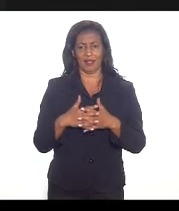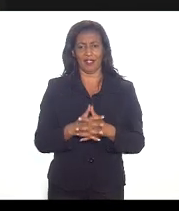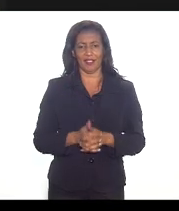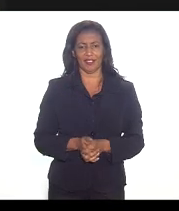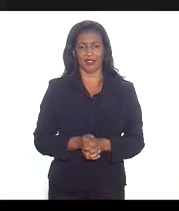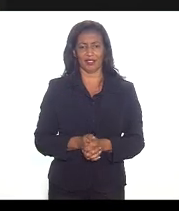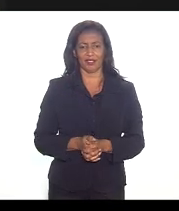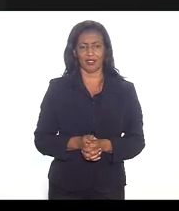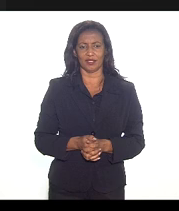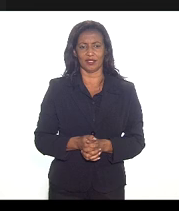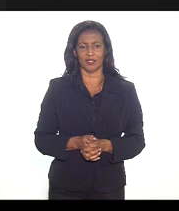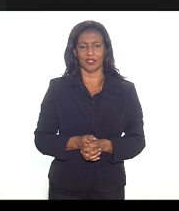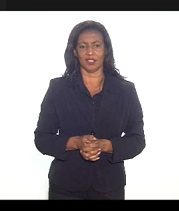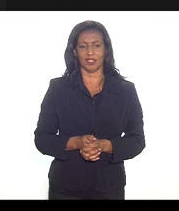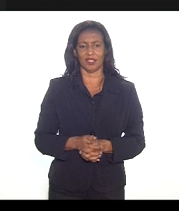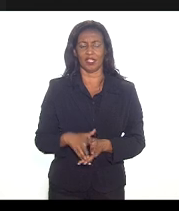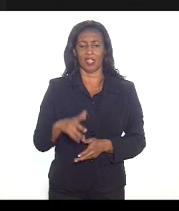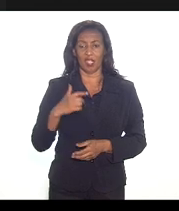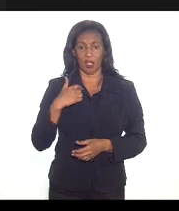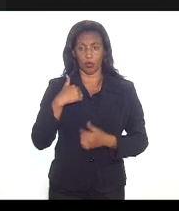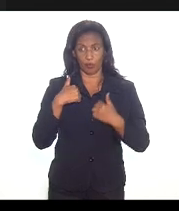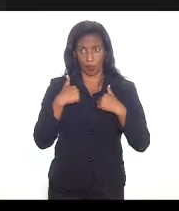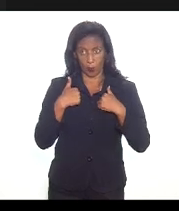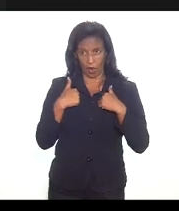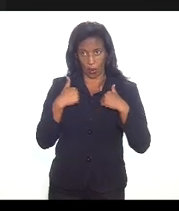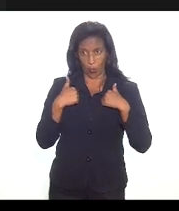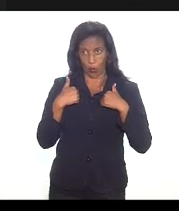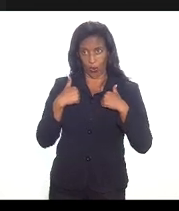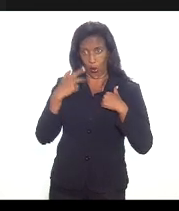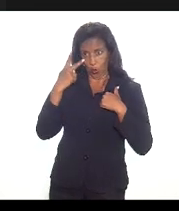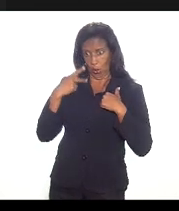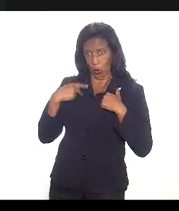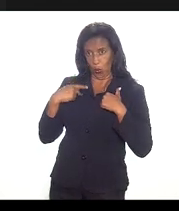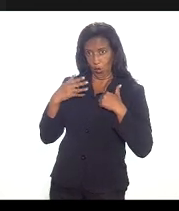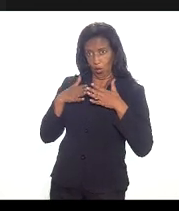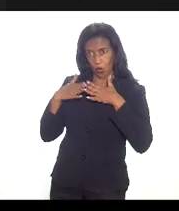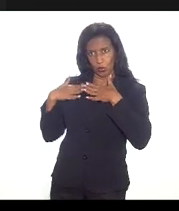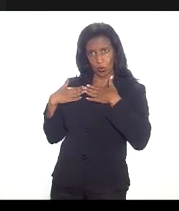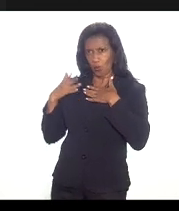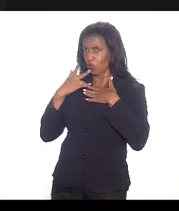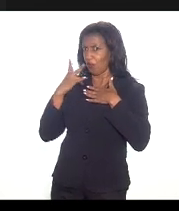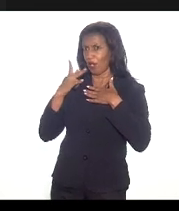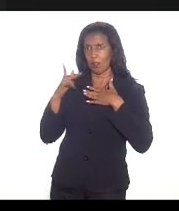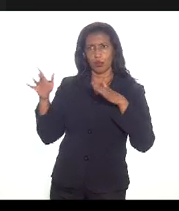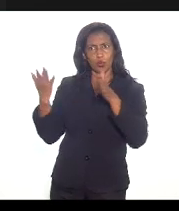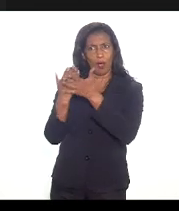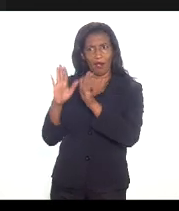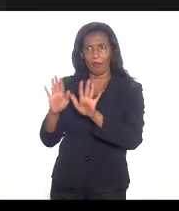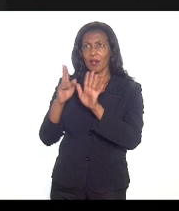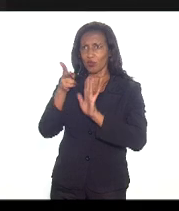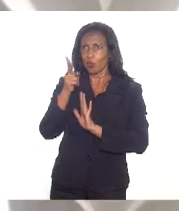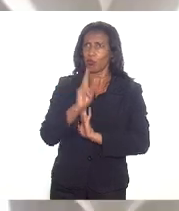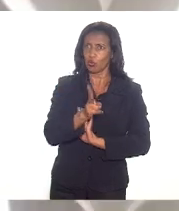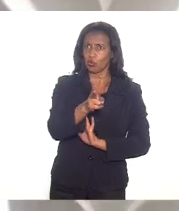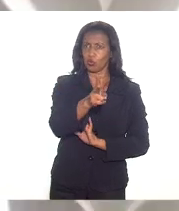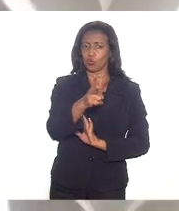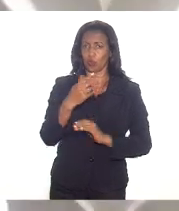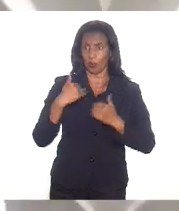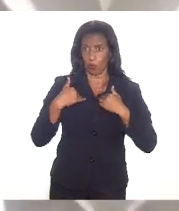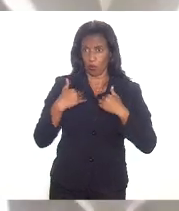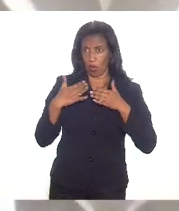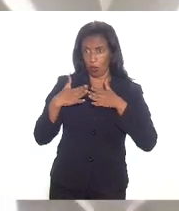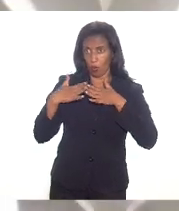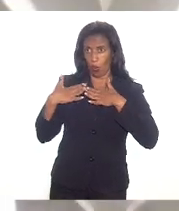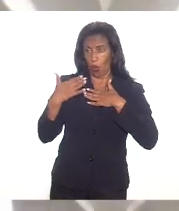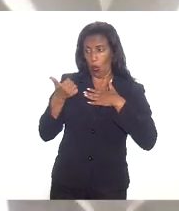Eu só estou dizendo ao senhor que eu vou precisar me retirar às 11h40. Não estou falando do senhor concluir, estou dizendo apenas ao senhor que eu vou precisar me retirar